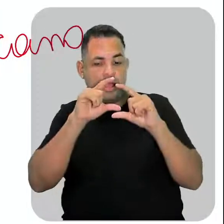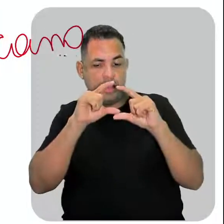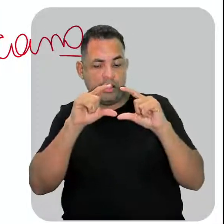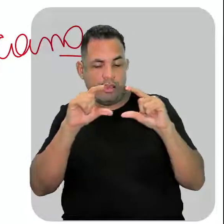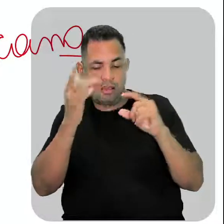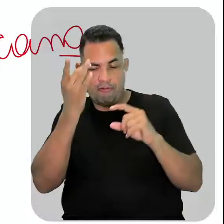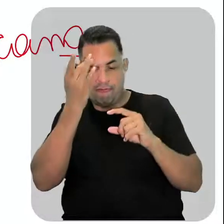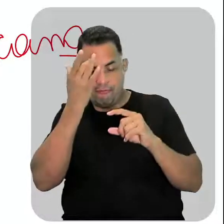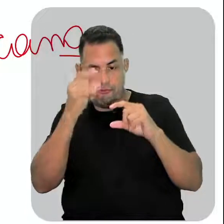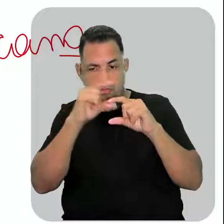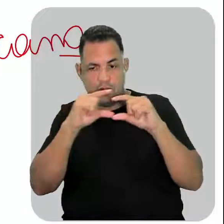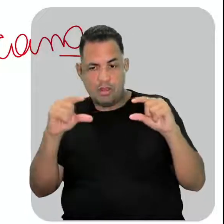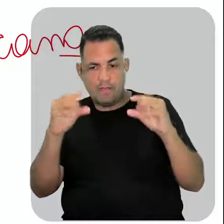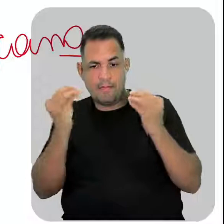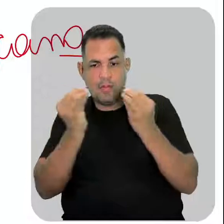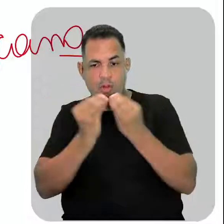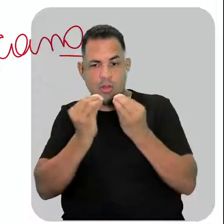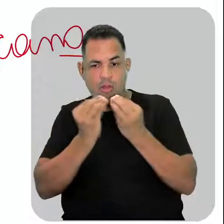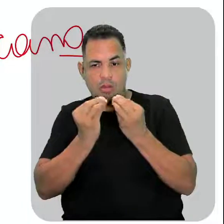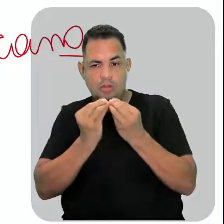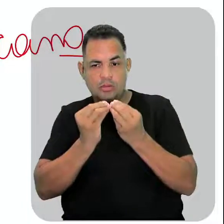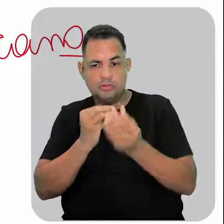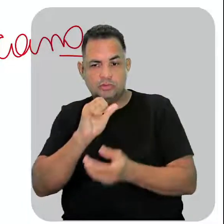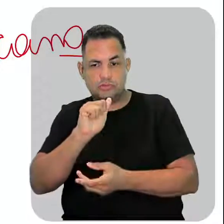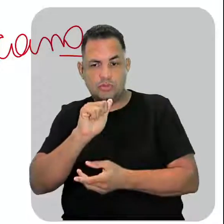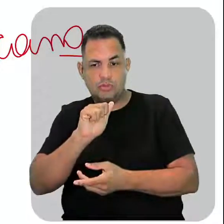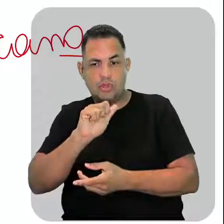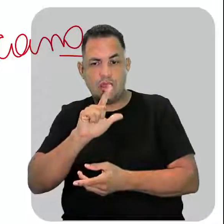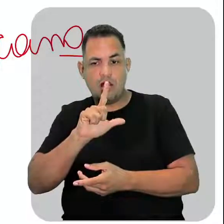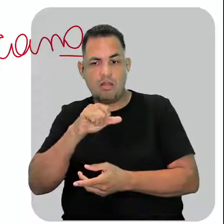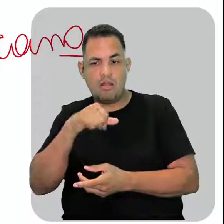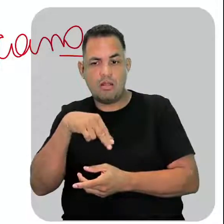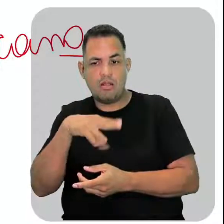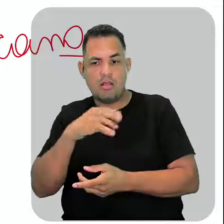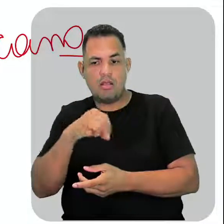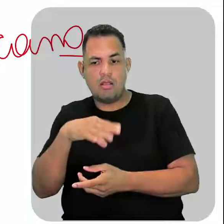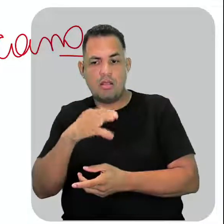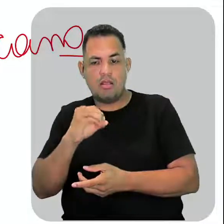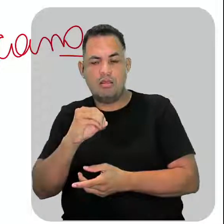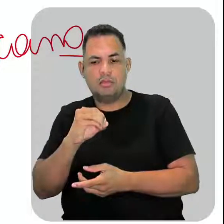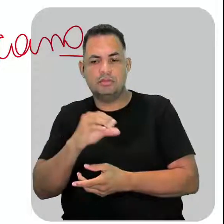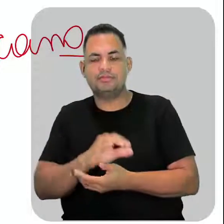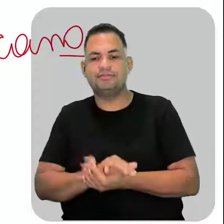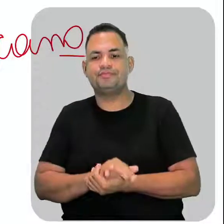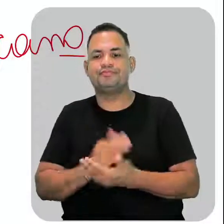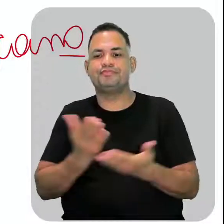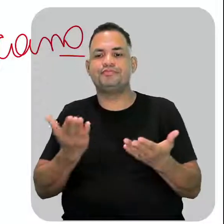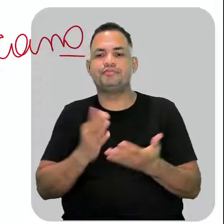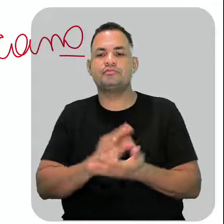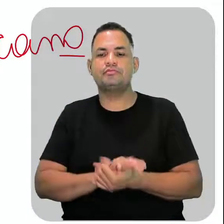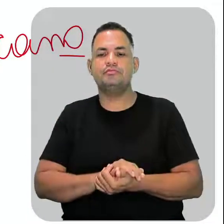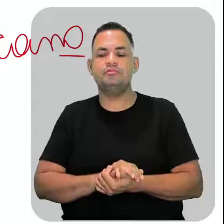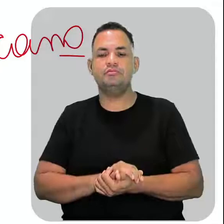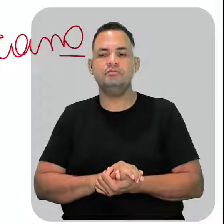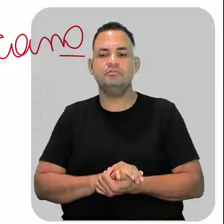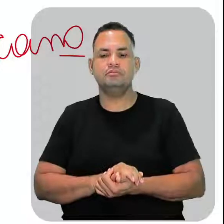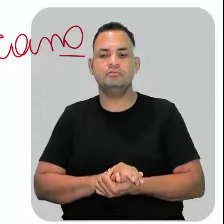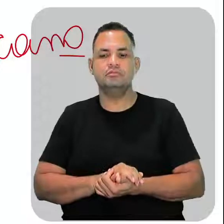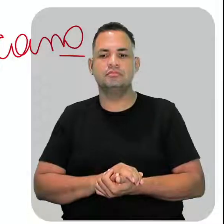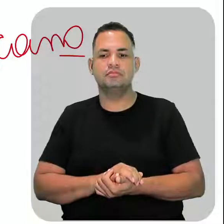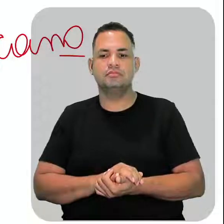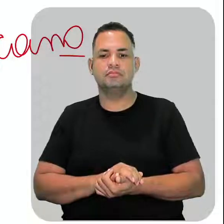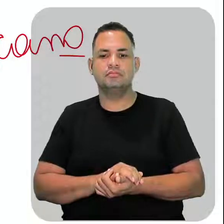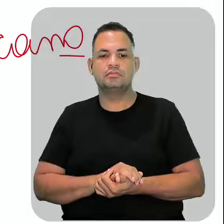alcano. Quando eu quiser saber de um ciclo alcano, que é uma cadeia fechada, que nós chamamos de